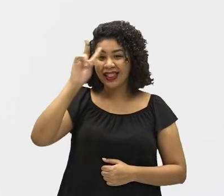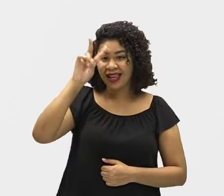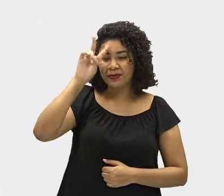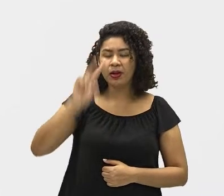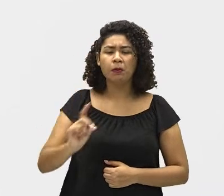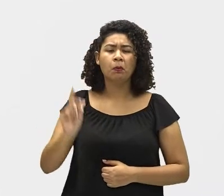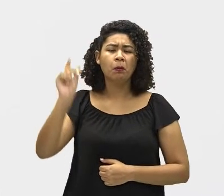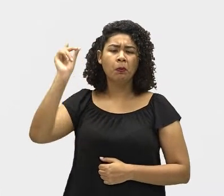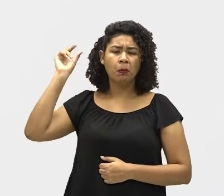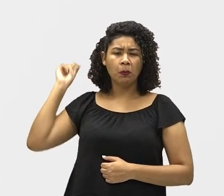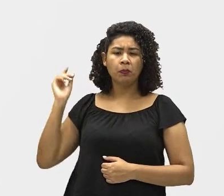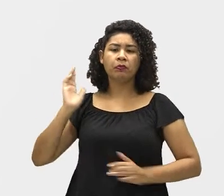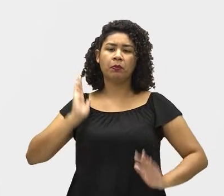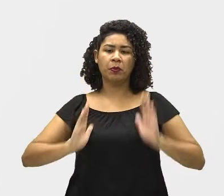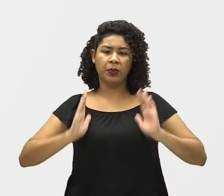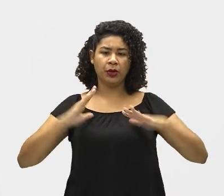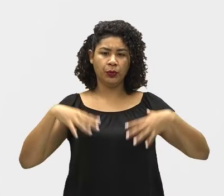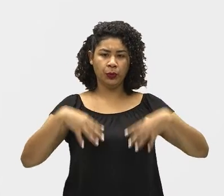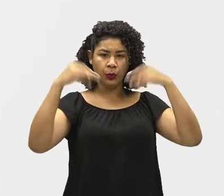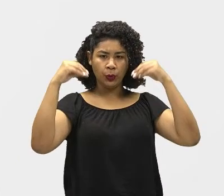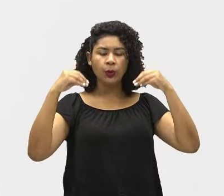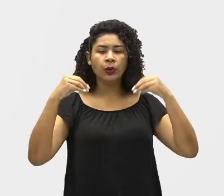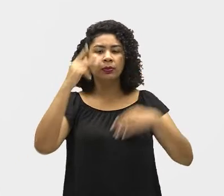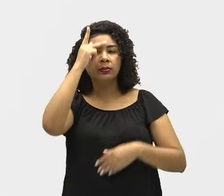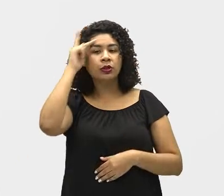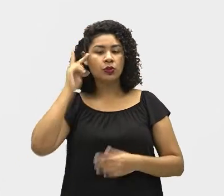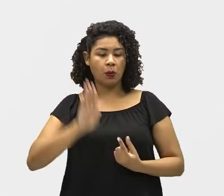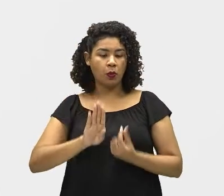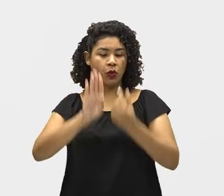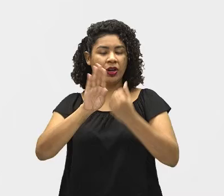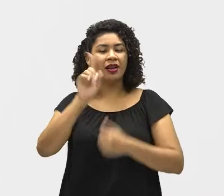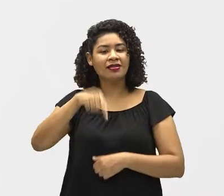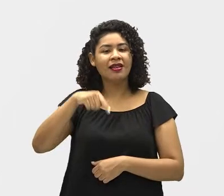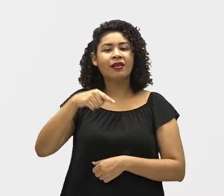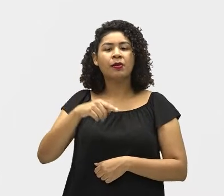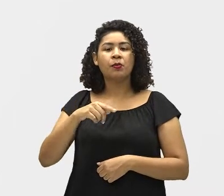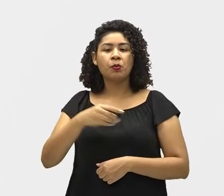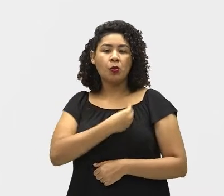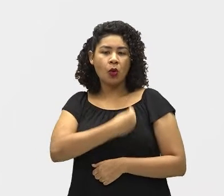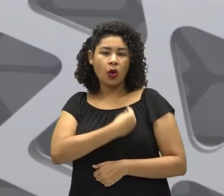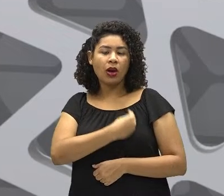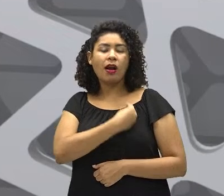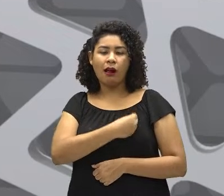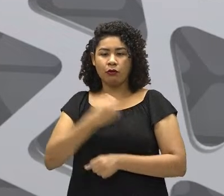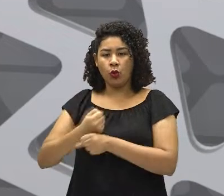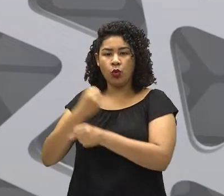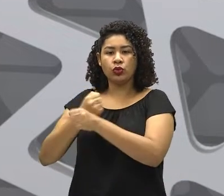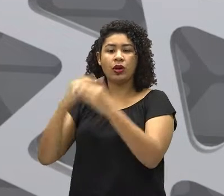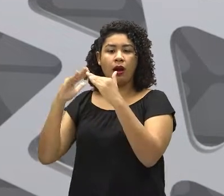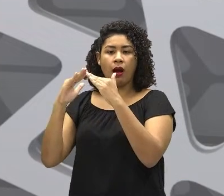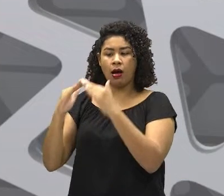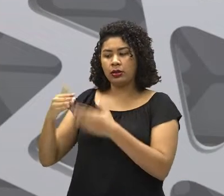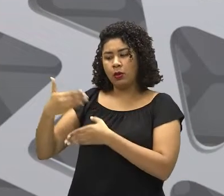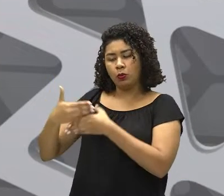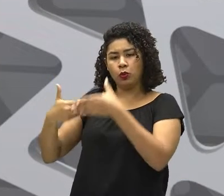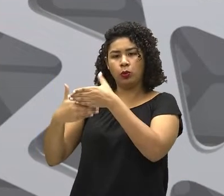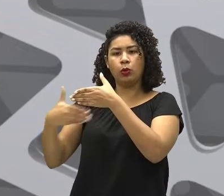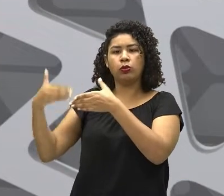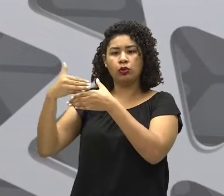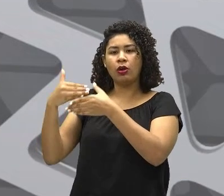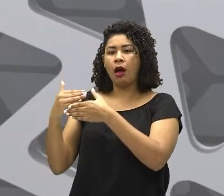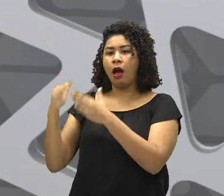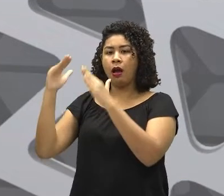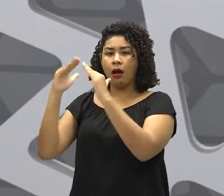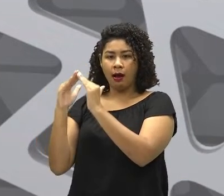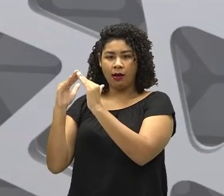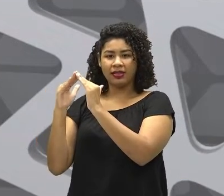antigamente, na Idade Média, os burgueses eram aqueles que moravam nas encostas dos muros que cercavam os feudos. Os muros eram chamados de burgos, então quem morava